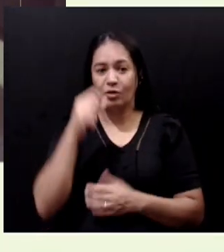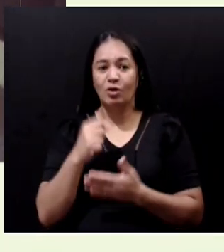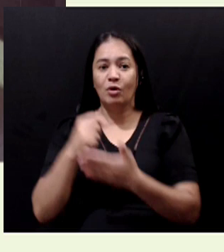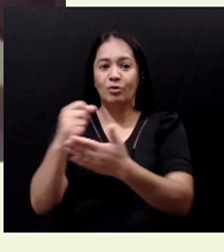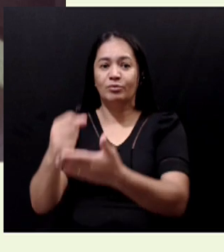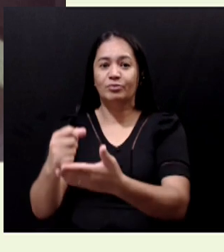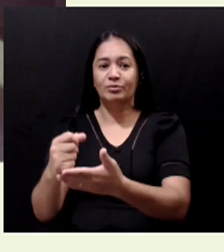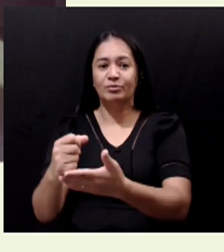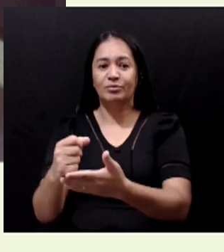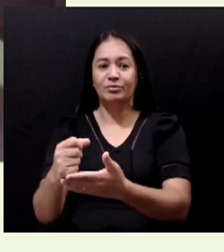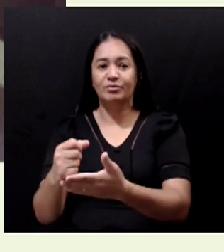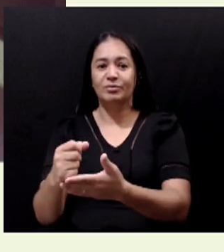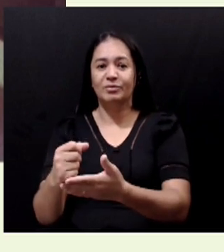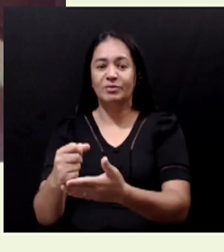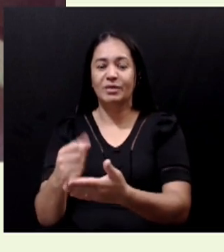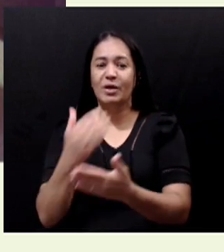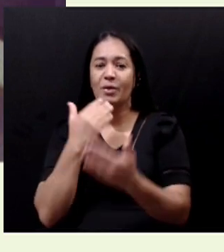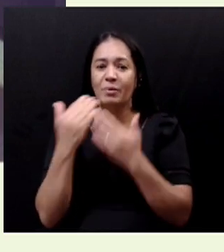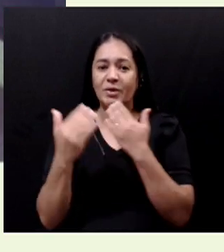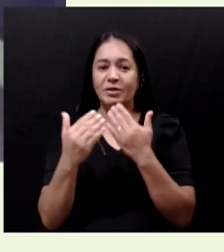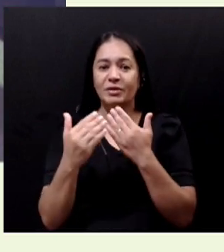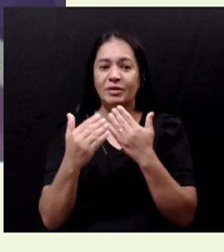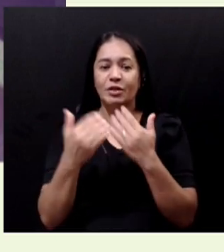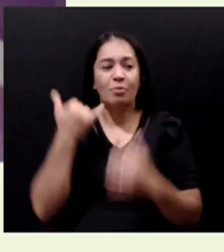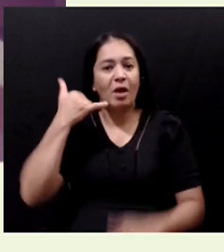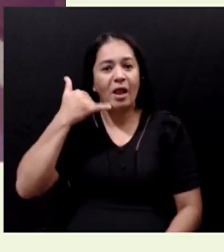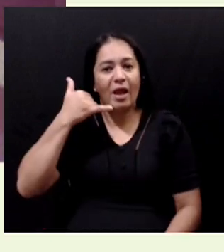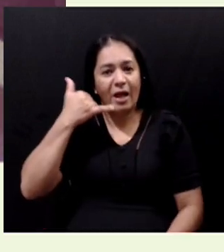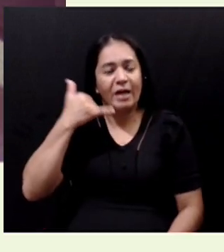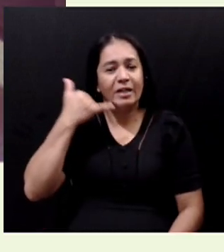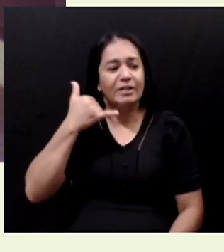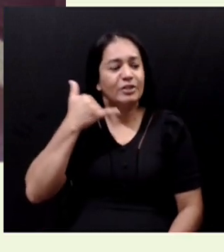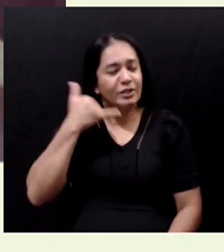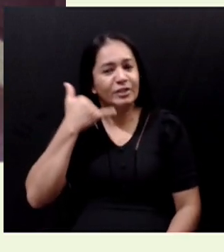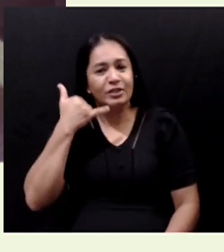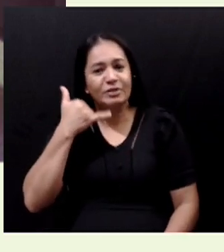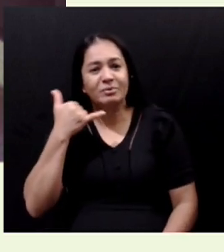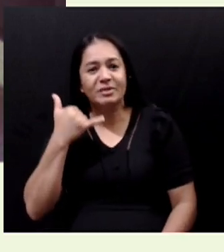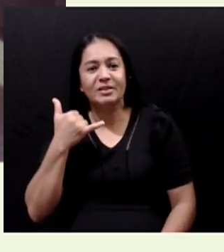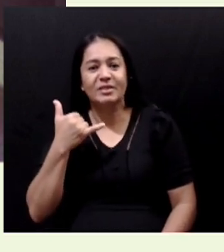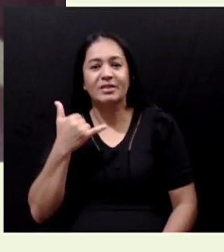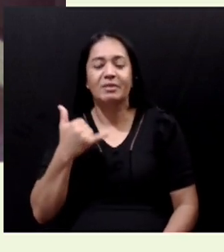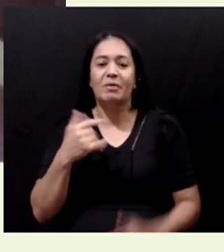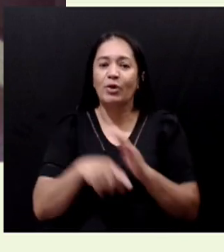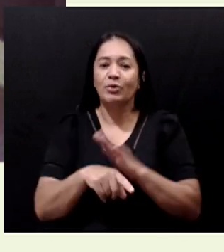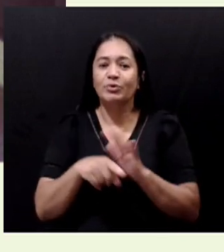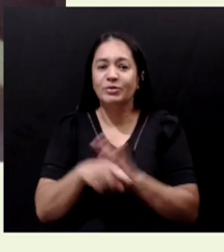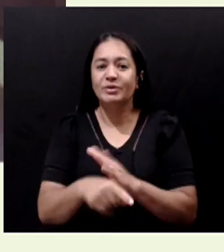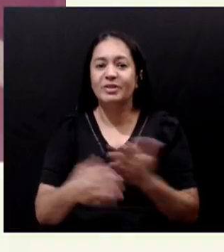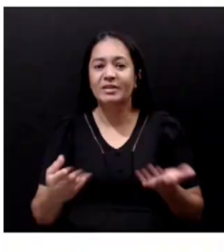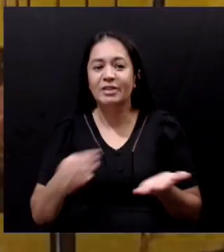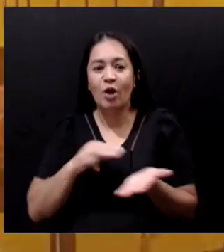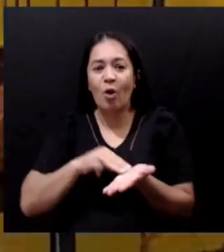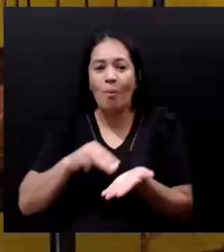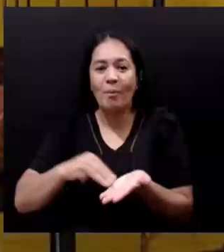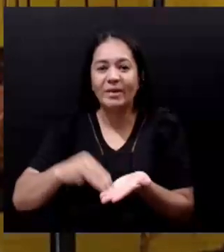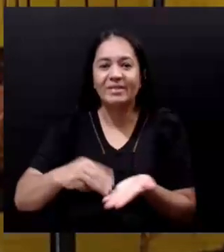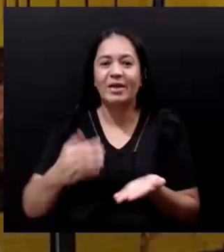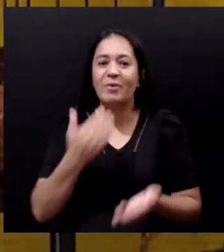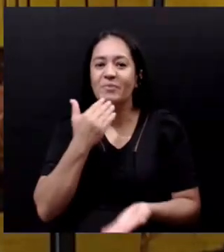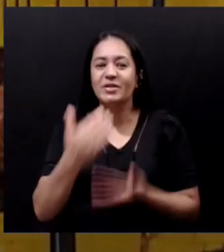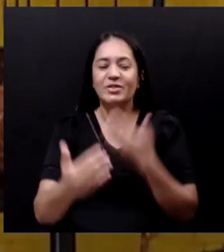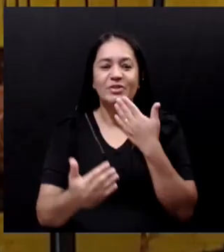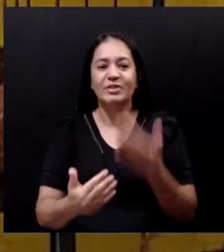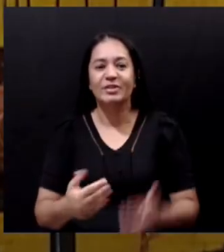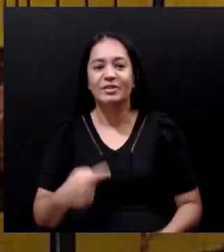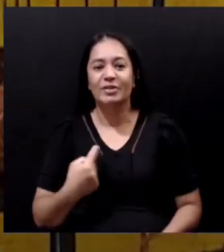muito sangue. E o povo ligando, o telefone do Jefferson, ligando, chamando, ligando, perguntando, cobrando pedido. E aí a gente teve que